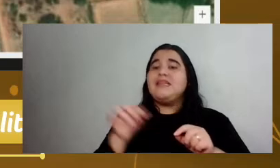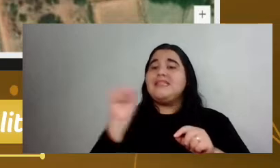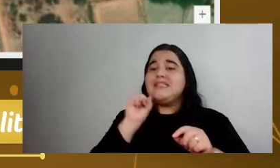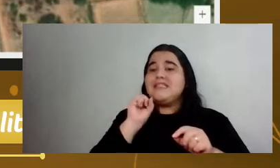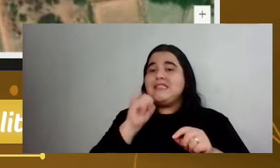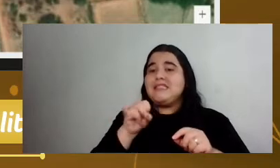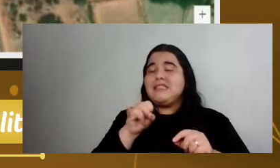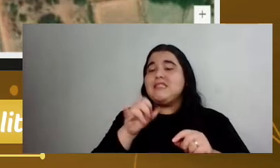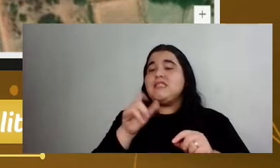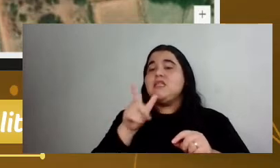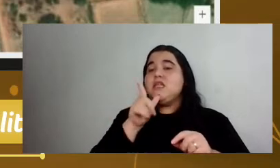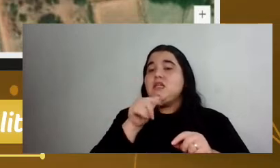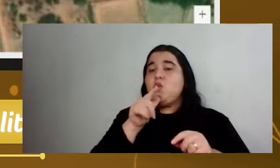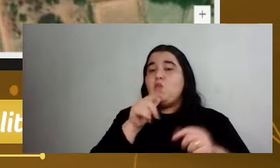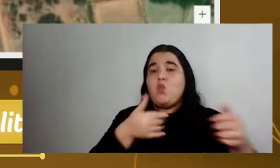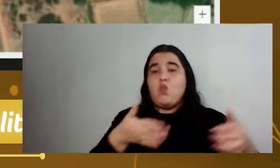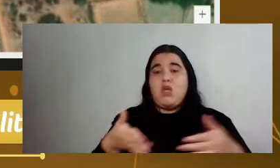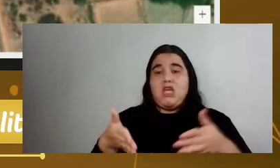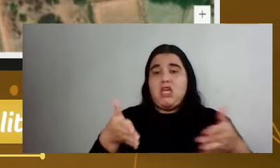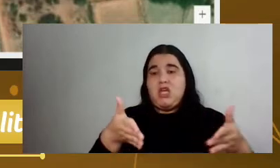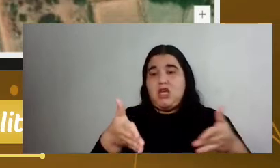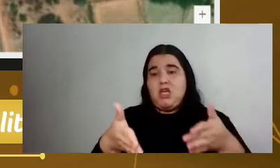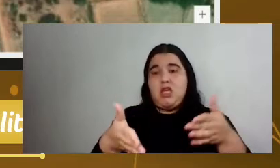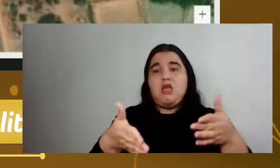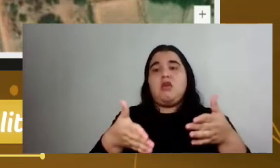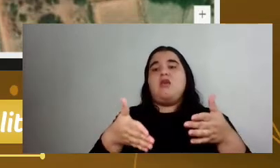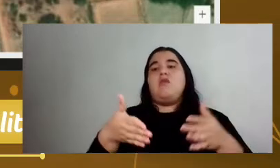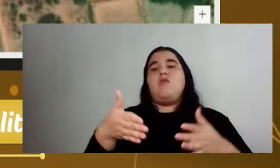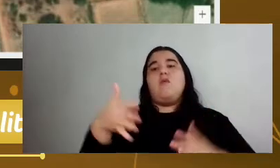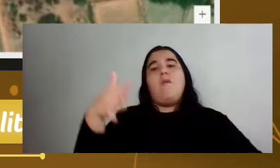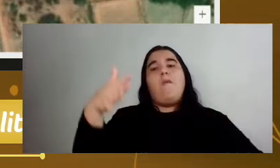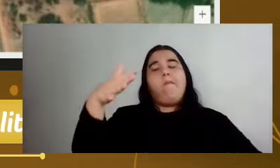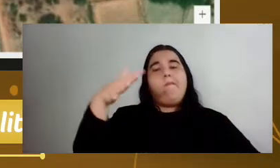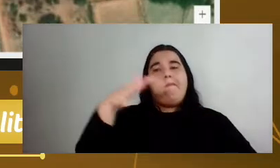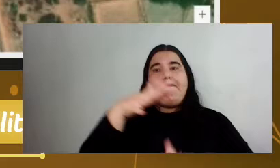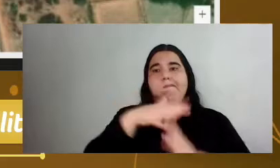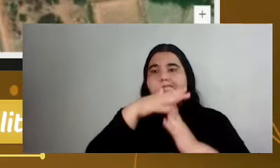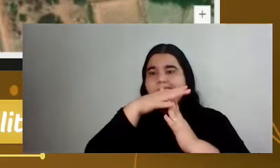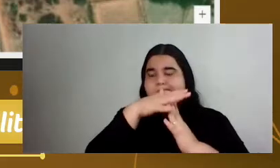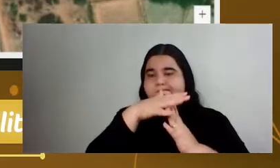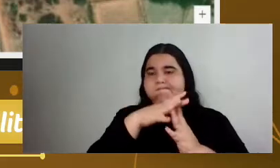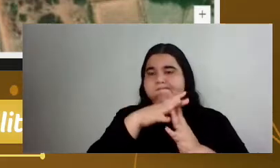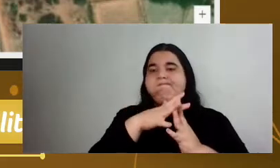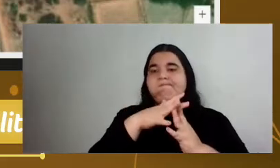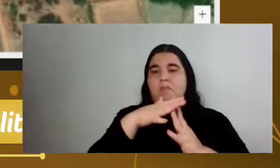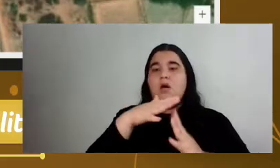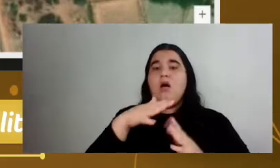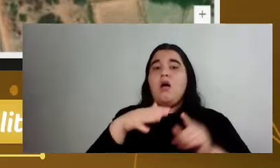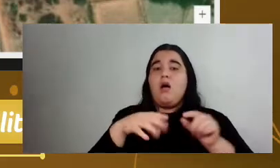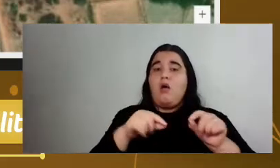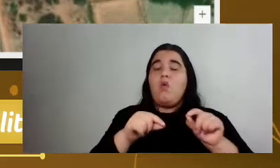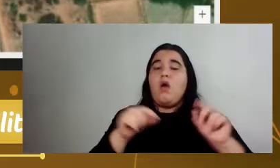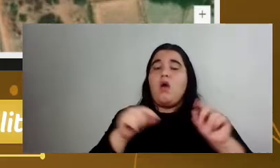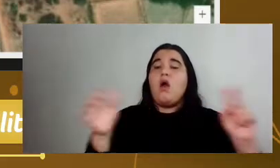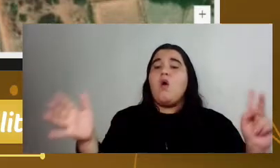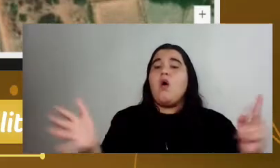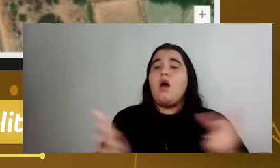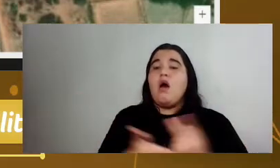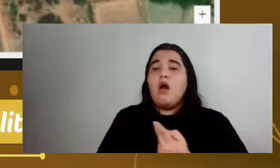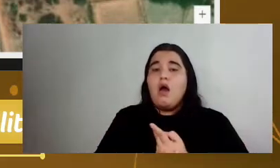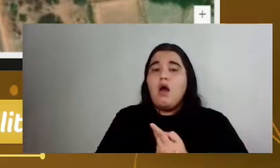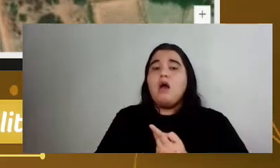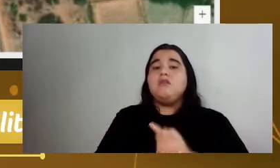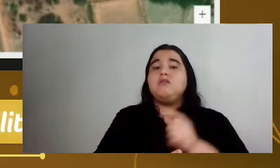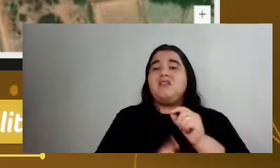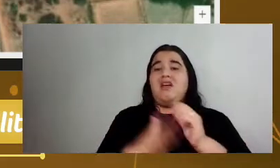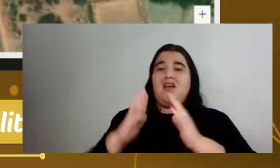Rio atingisse sua cota maximoro, esses imóveis estariam sendo inundados,